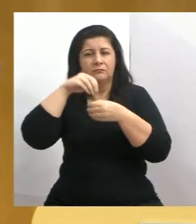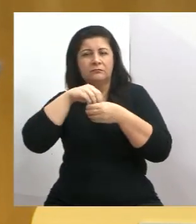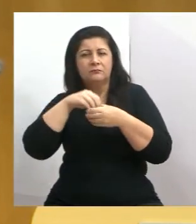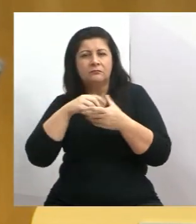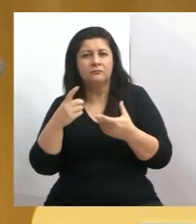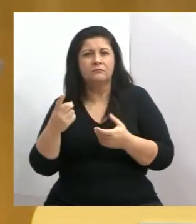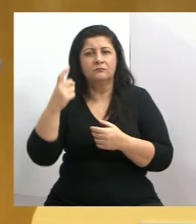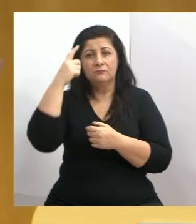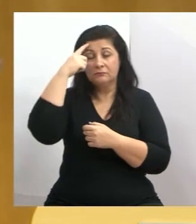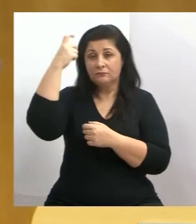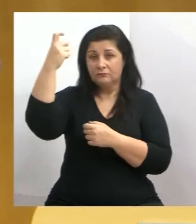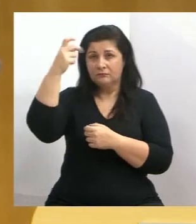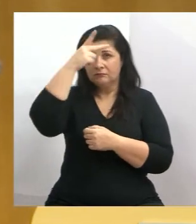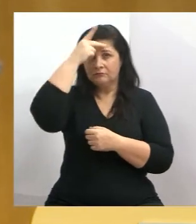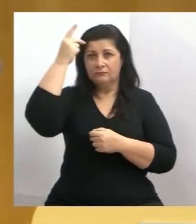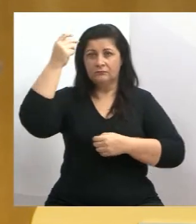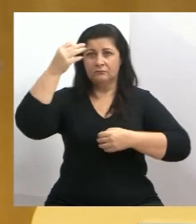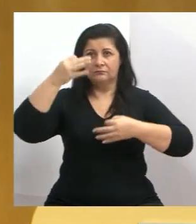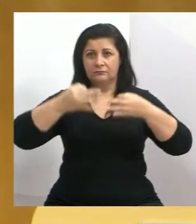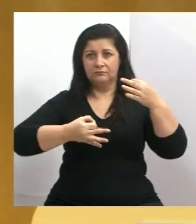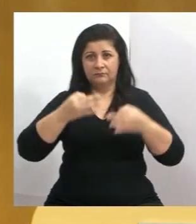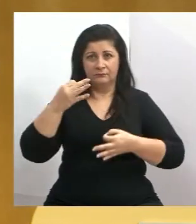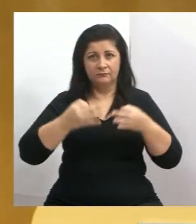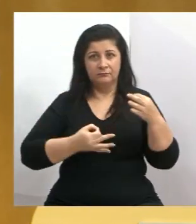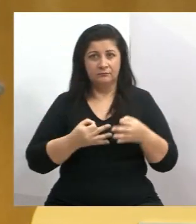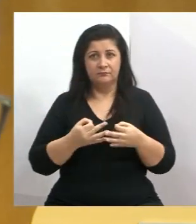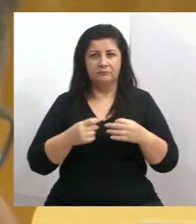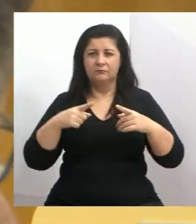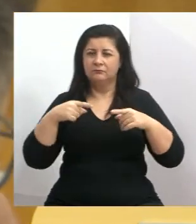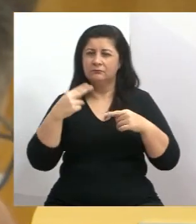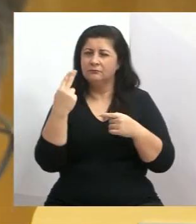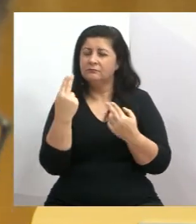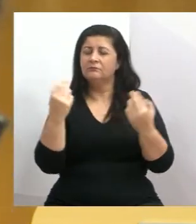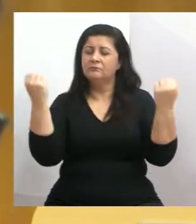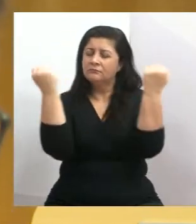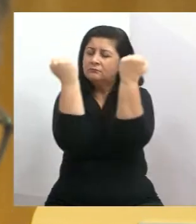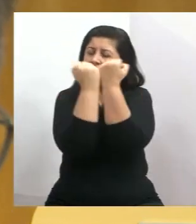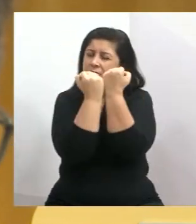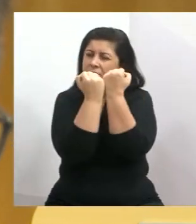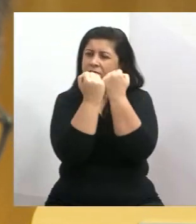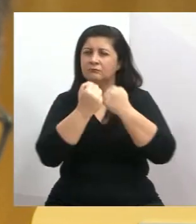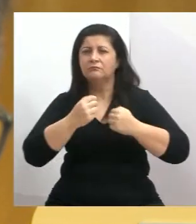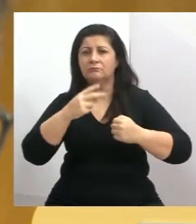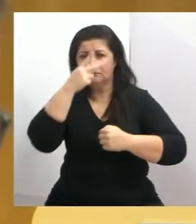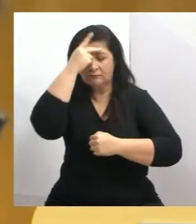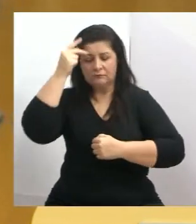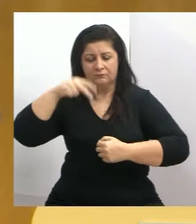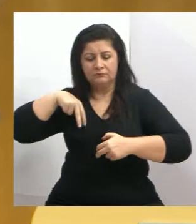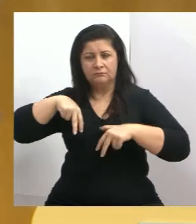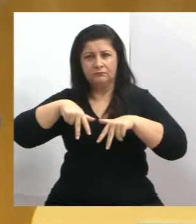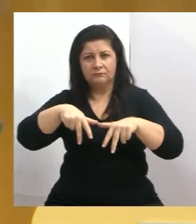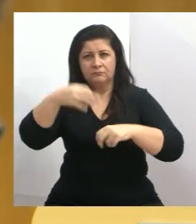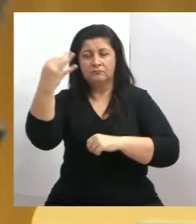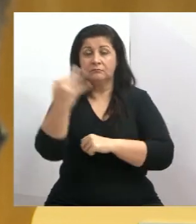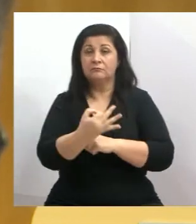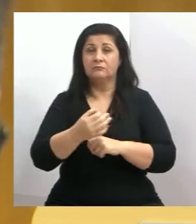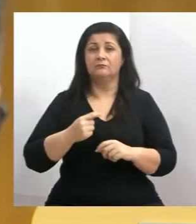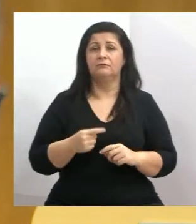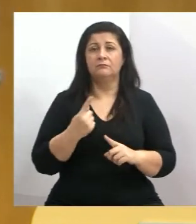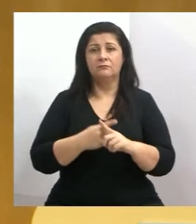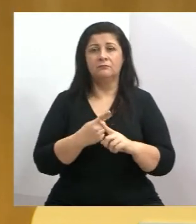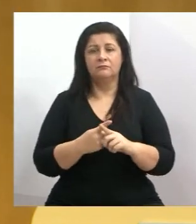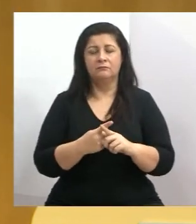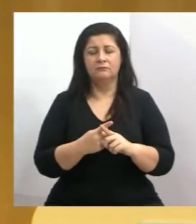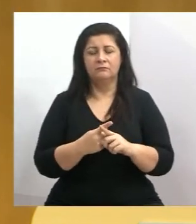sensatez para o justo como uma escudo protege Quem anda com integridade pois